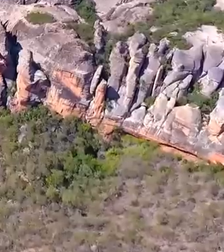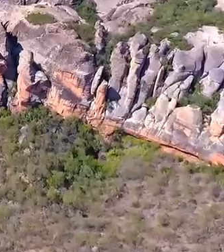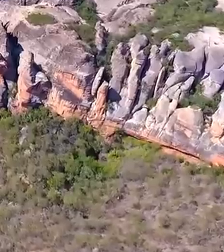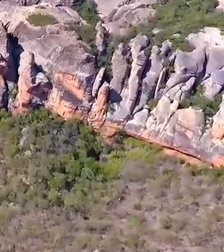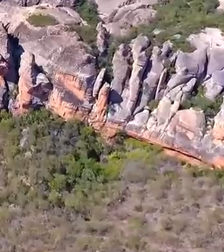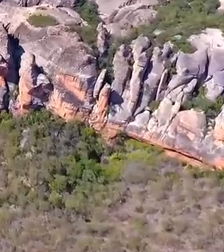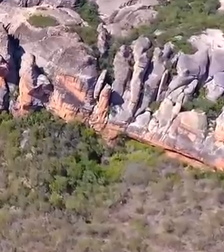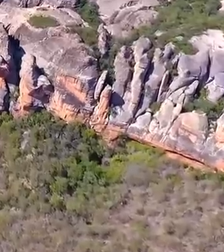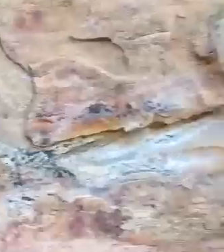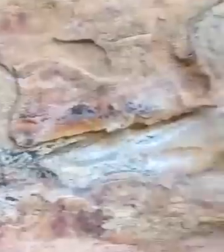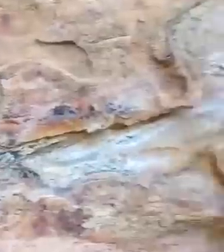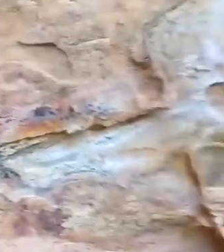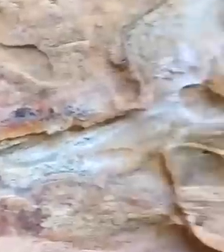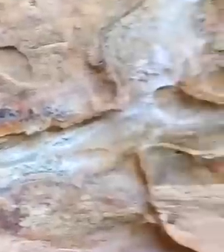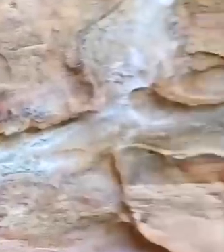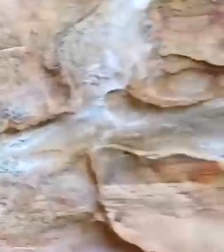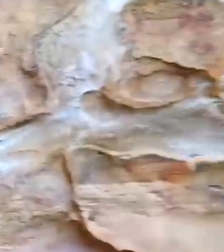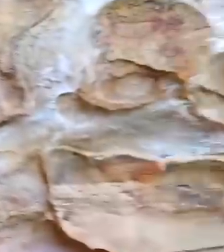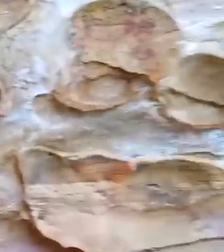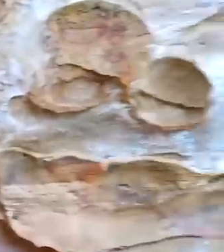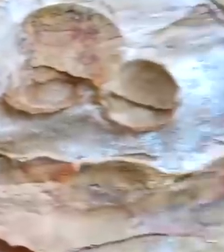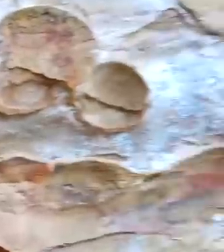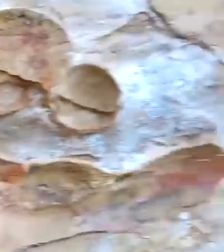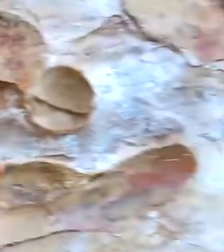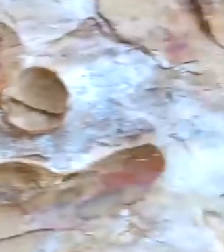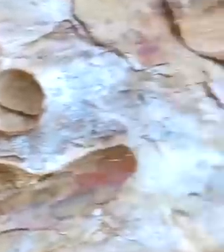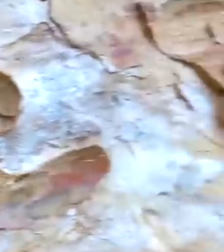Tchau, tchau.